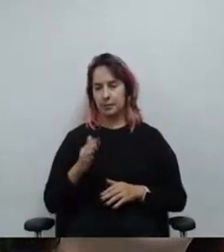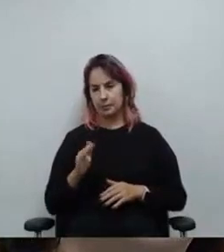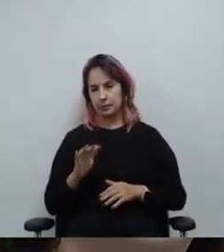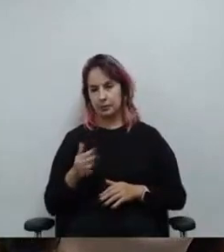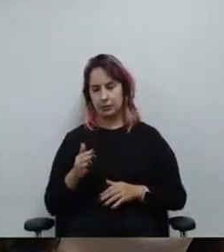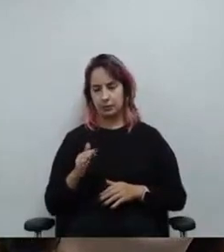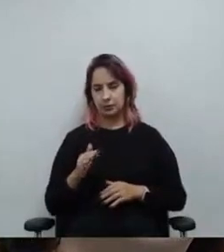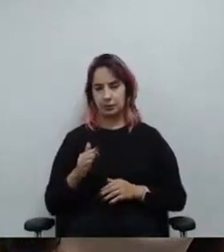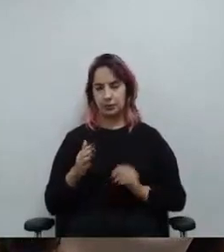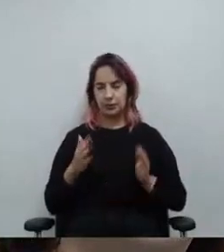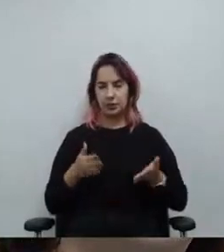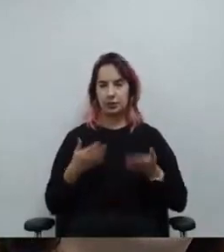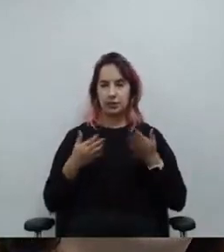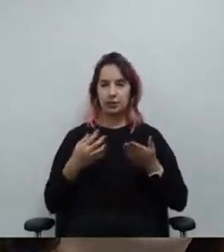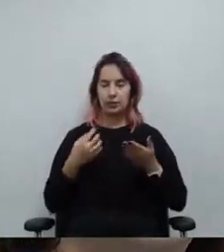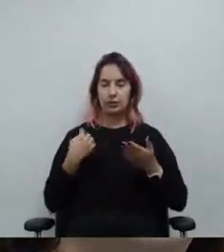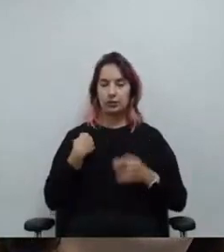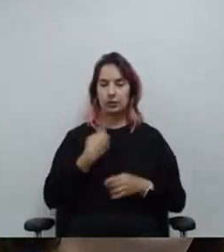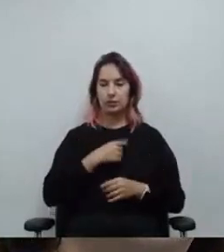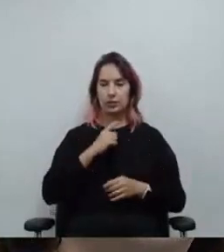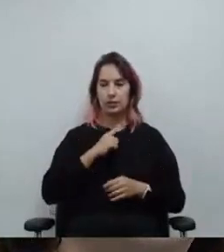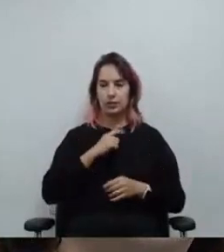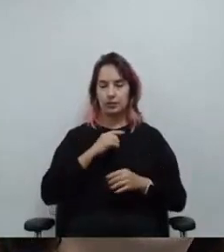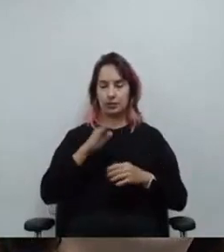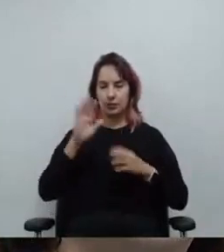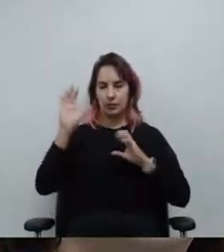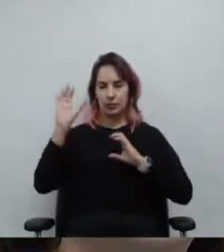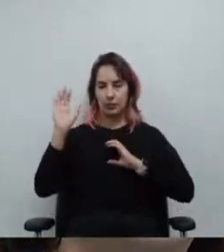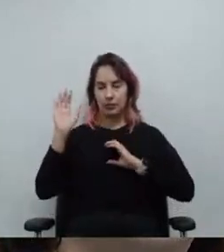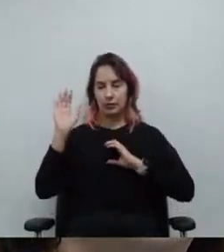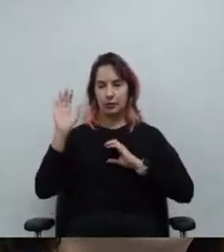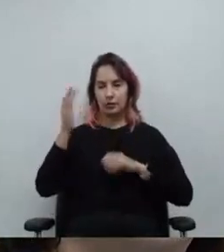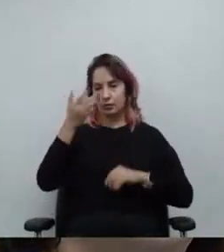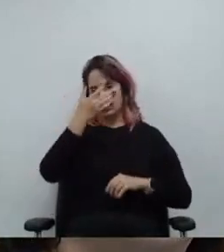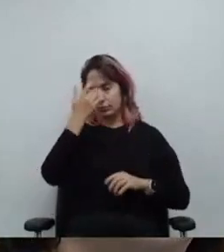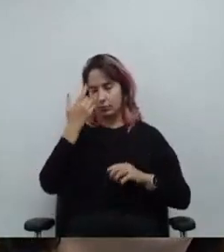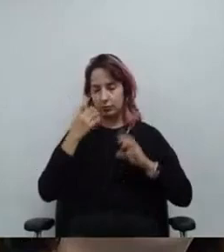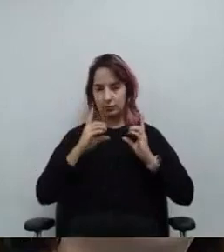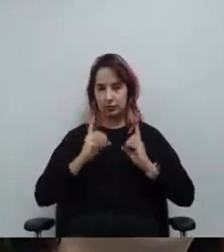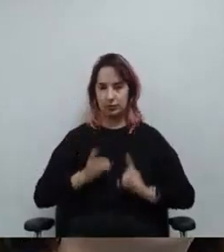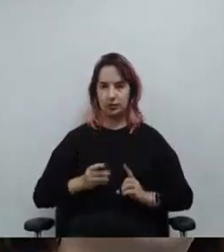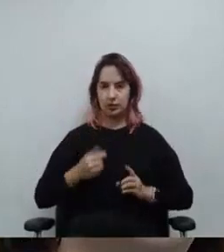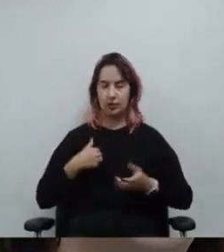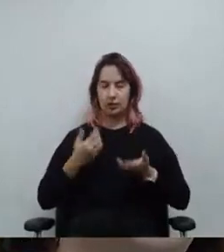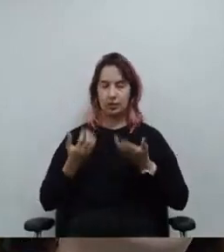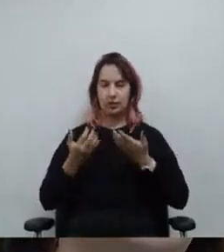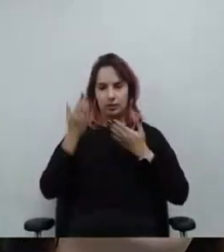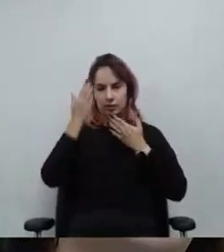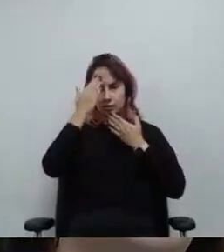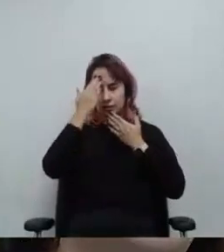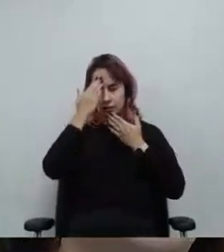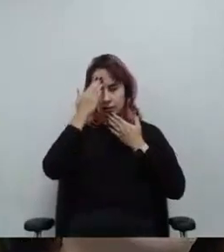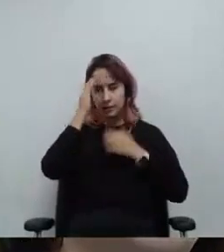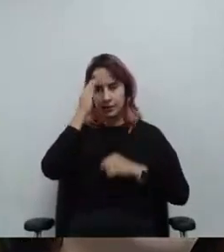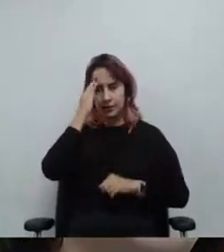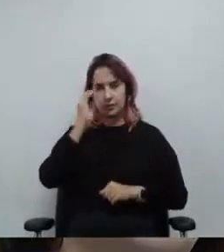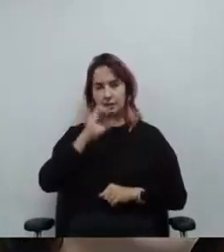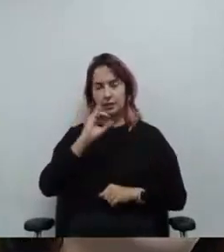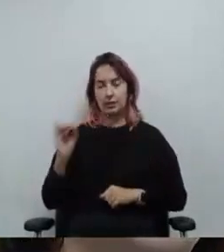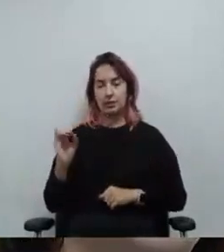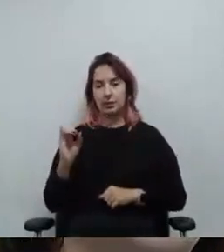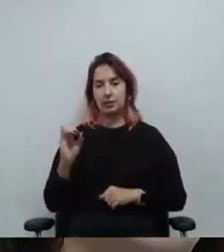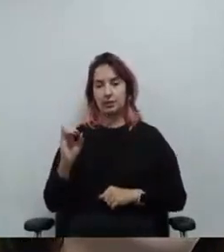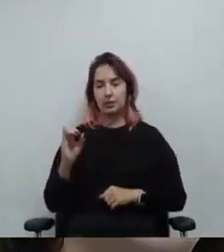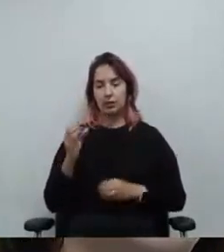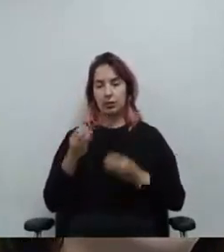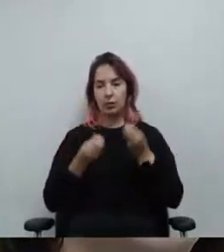do caso agora que a gente enfrenta com os candidatos com deficiência. Eu queria saber da relatoria da presidência da banca em que